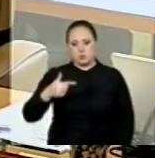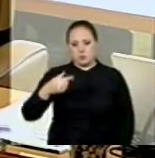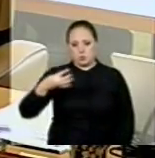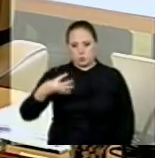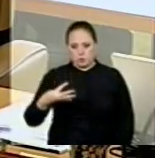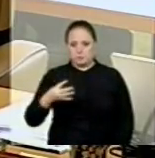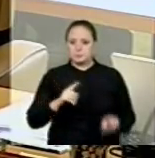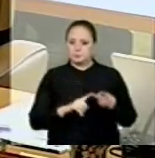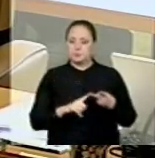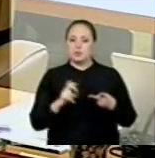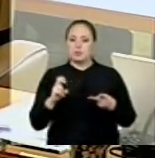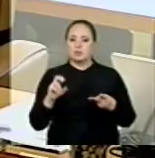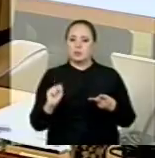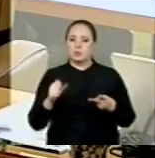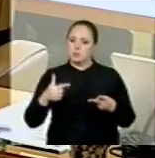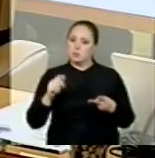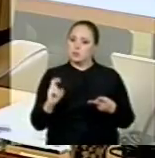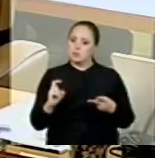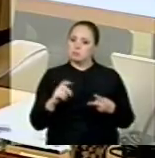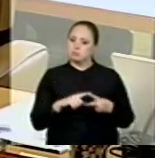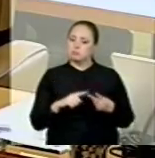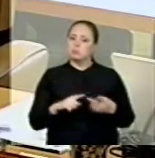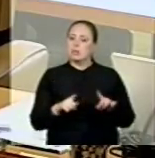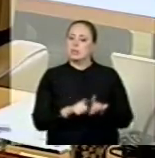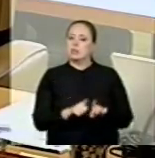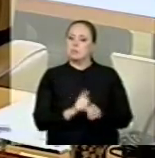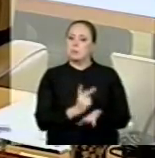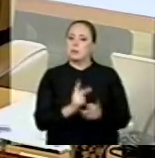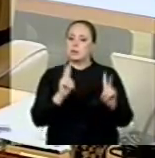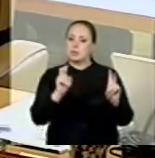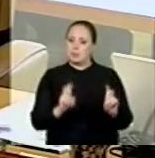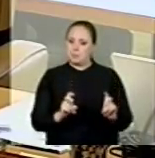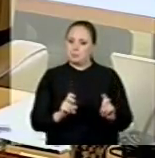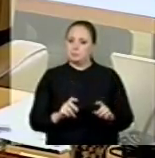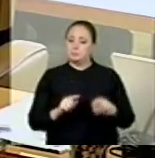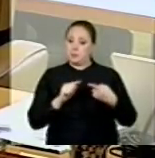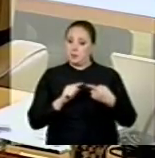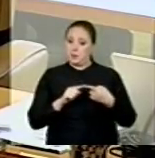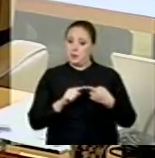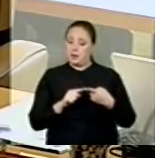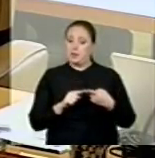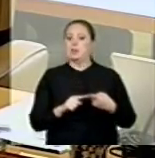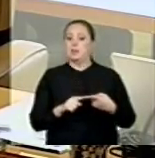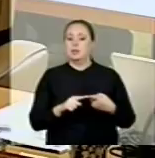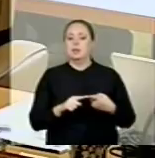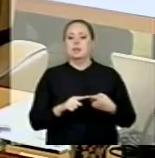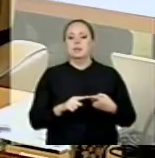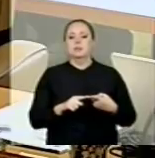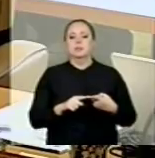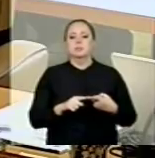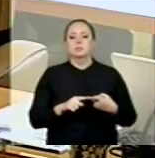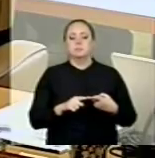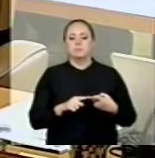5824 e a 5825, também pertinem nesta matéria, sendo que a primeira, o que